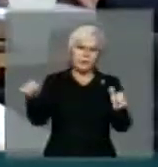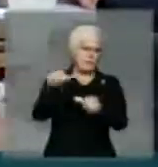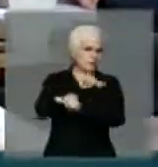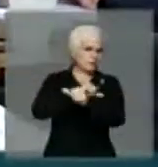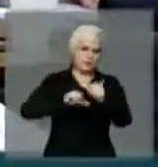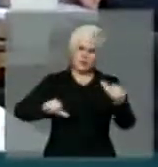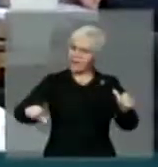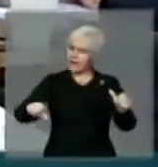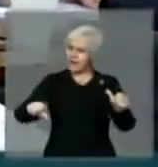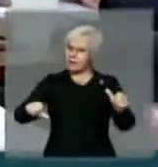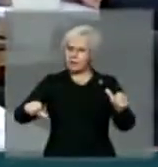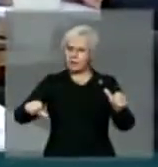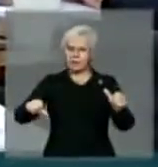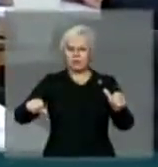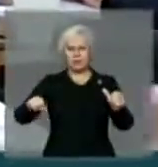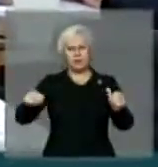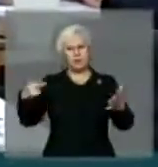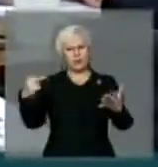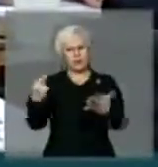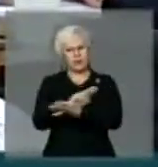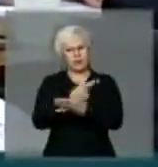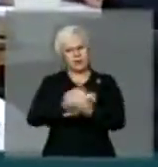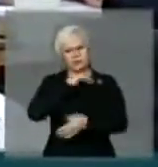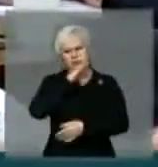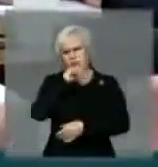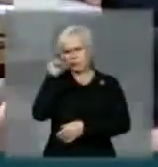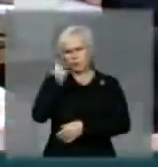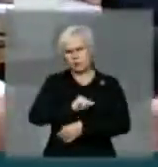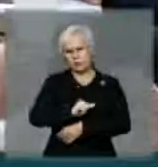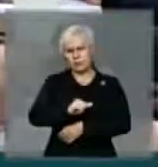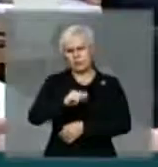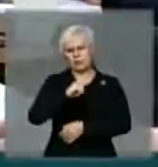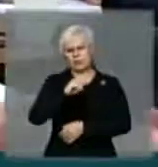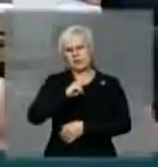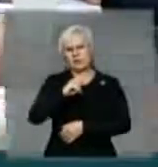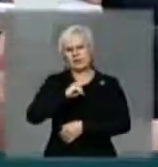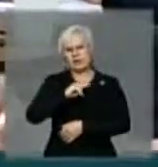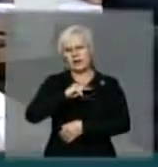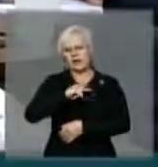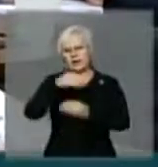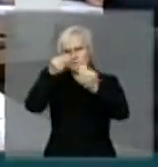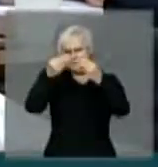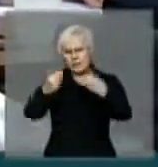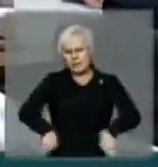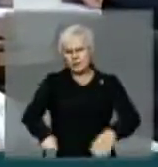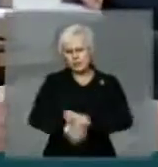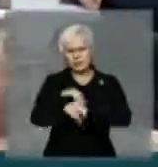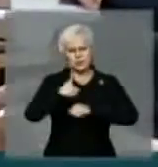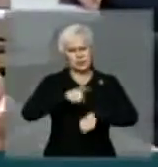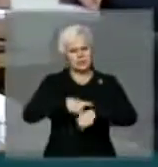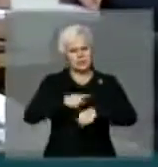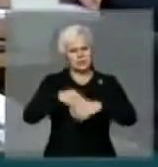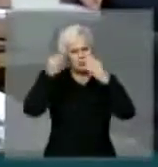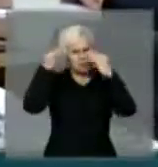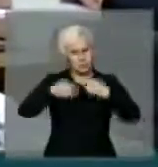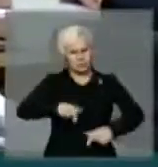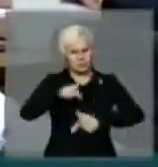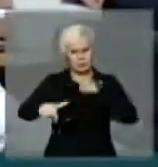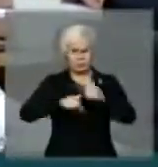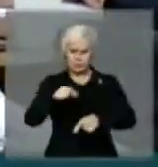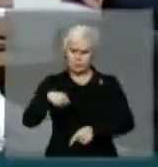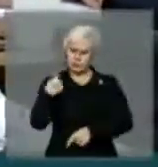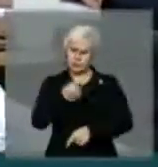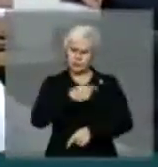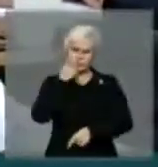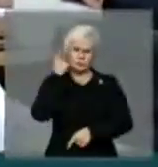ilegítimo, ilegal, e que realmente está comprometendo um espaço, um tempo indispensável para que a gente possa